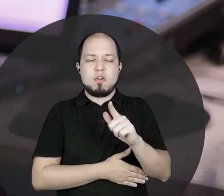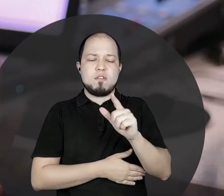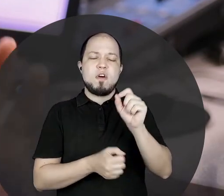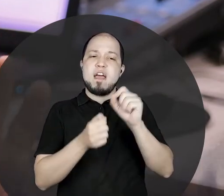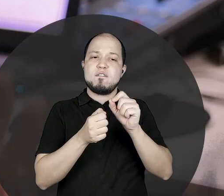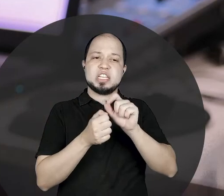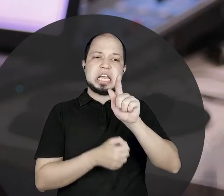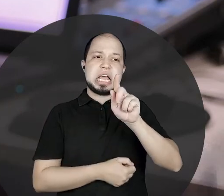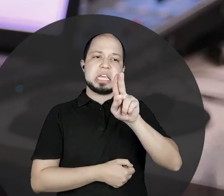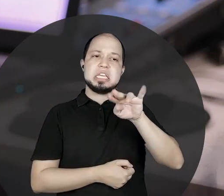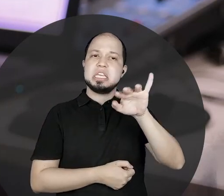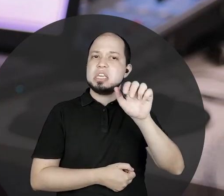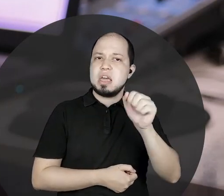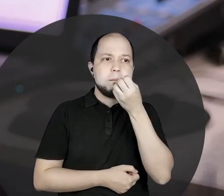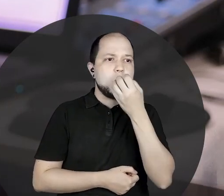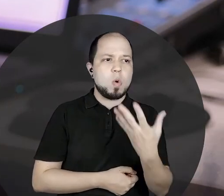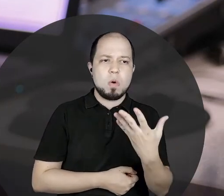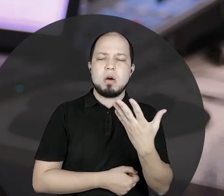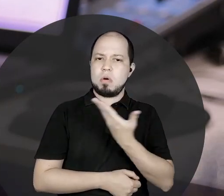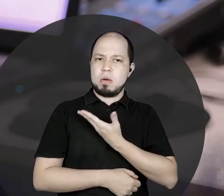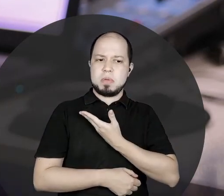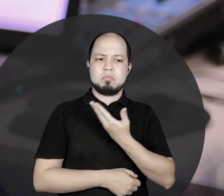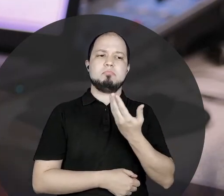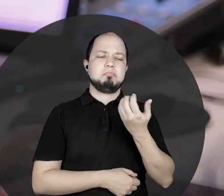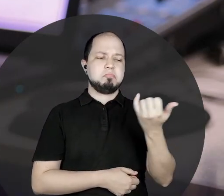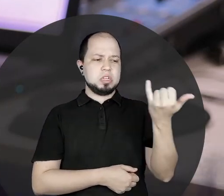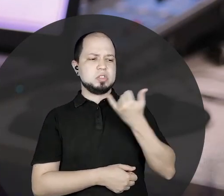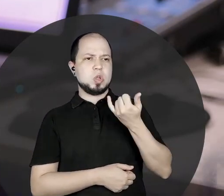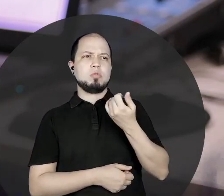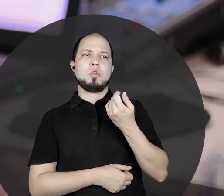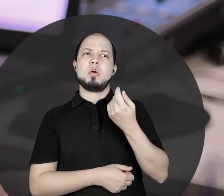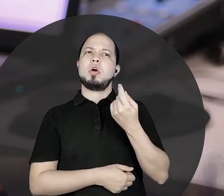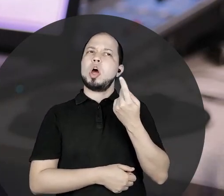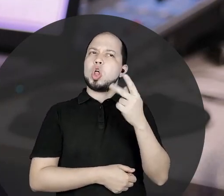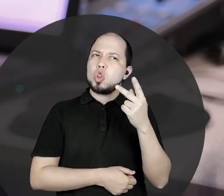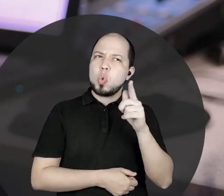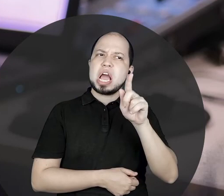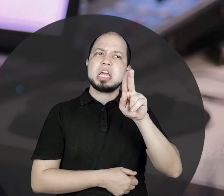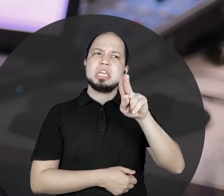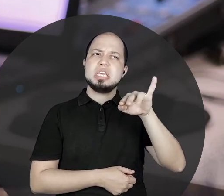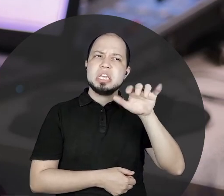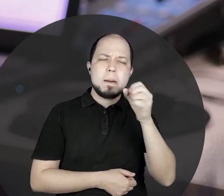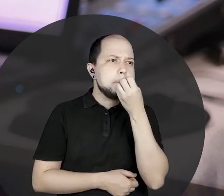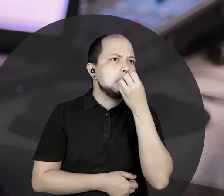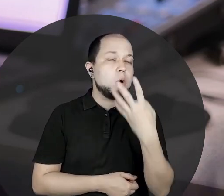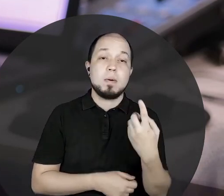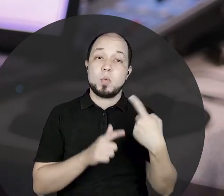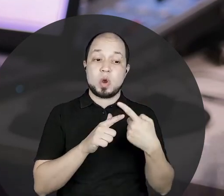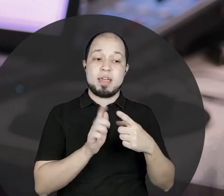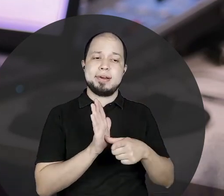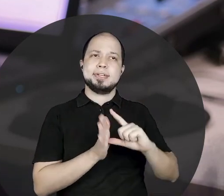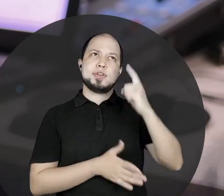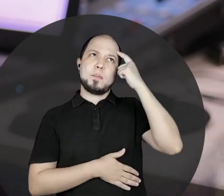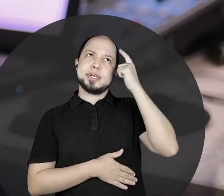gravação. Então, eu já captei a guia ali. Uma vez um amigo falou, a tua guia é muito limpa. Que é justamente por isso, já gravo já pensando